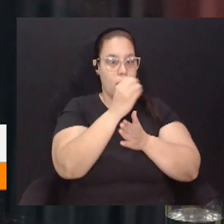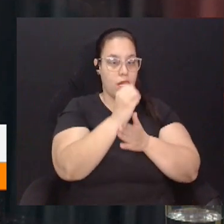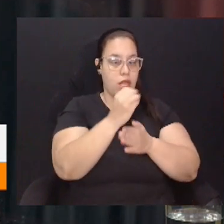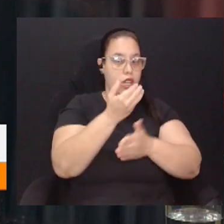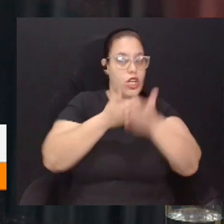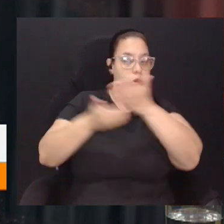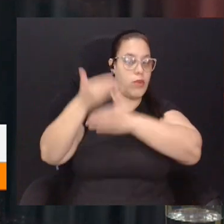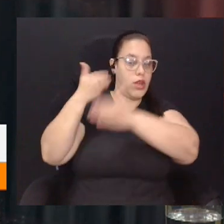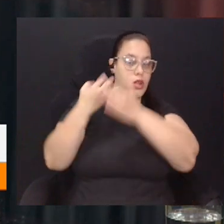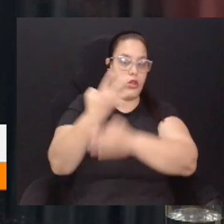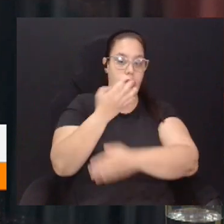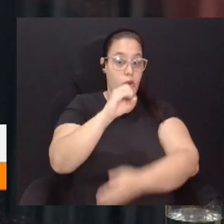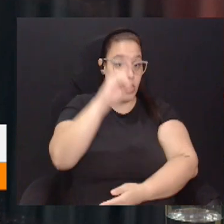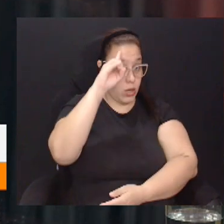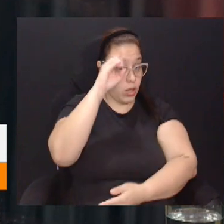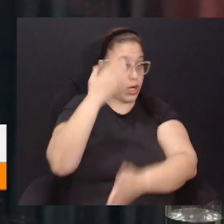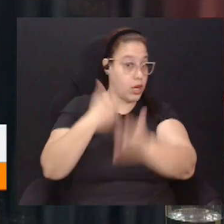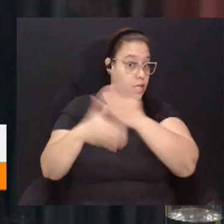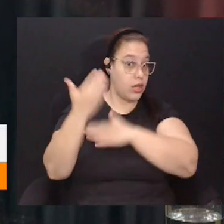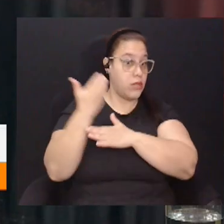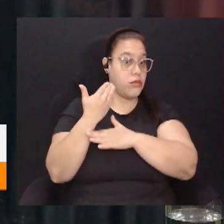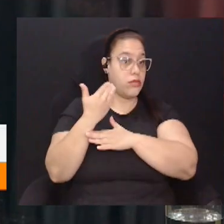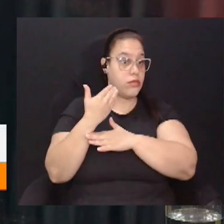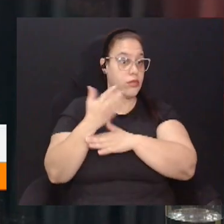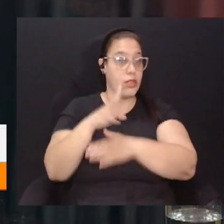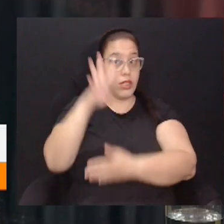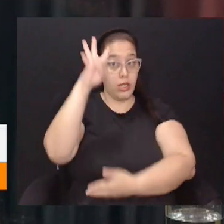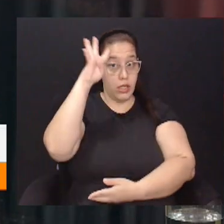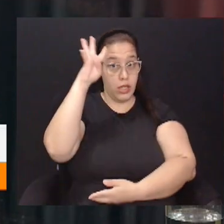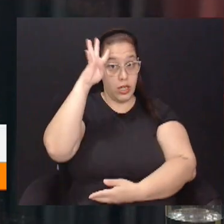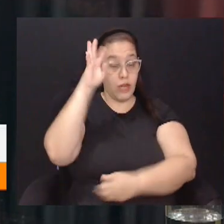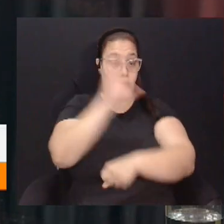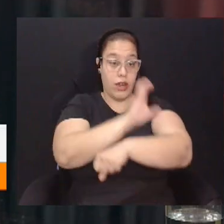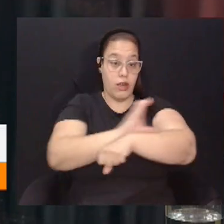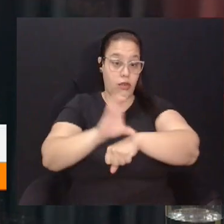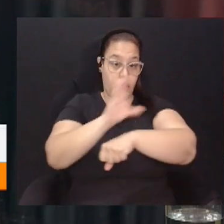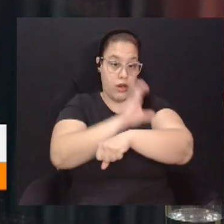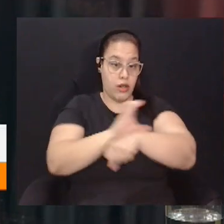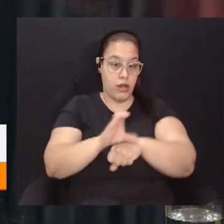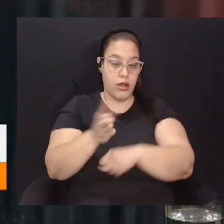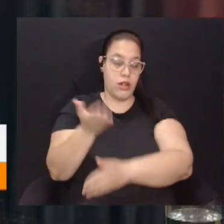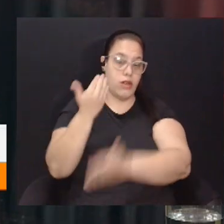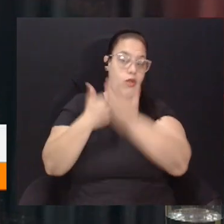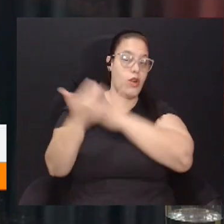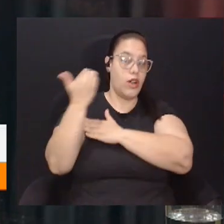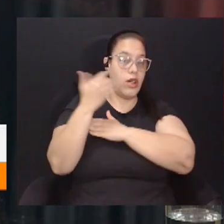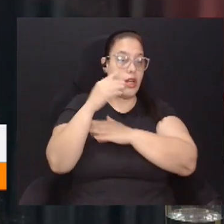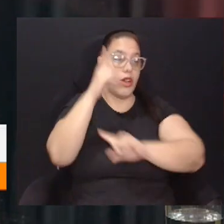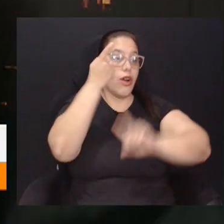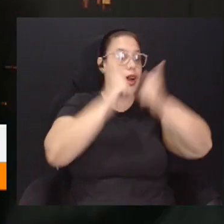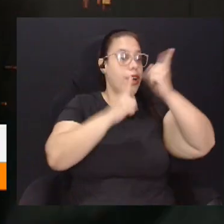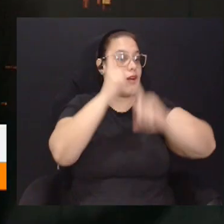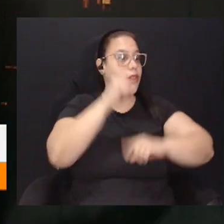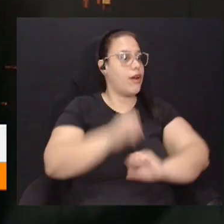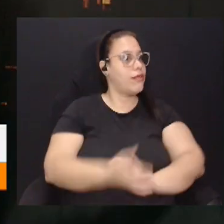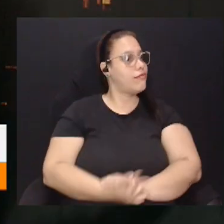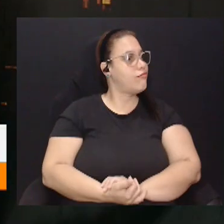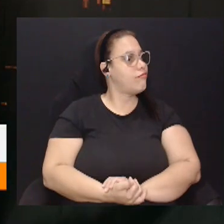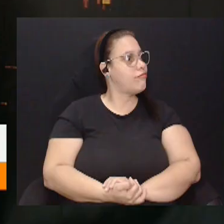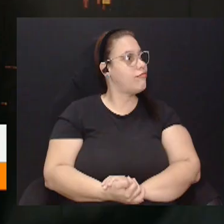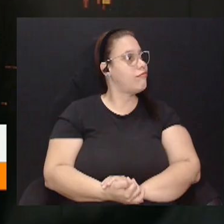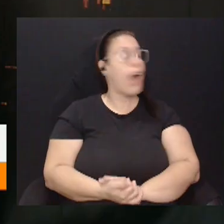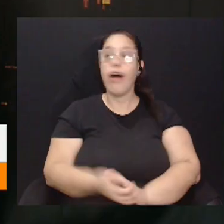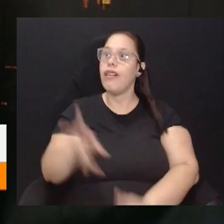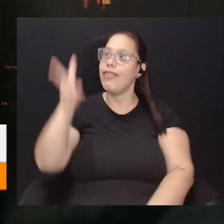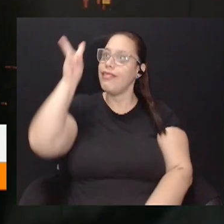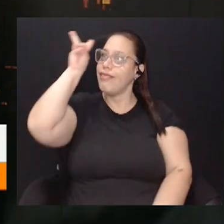40 dias para trás eu caio na quarta-feira de cinzas. O que vem antes é o carnaval. Carnaval. Olha só, gente, a história, né? É